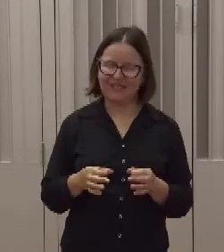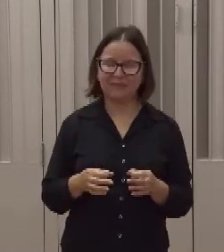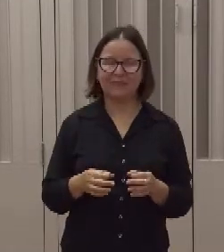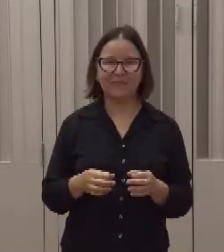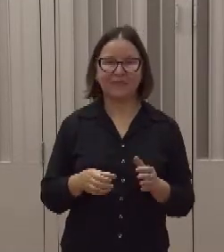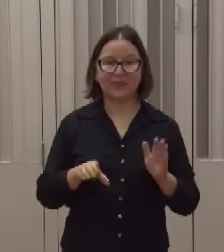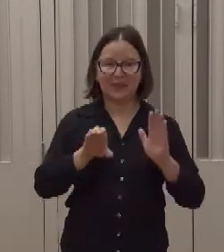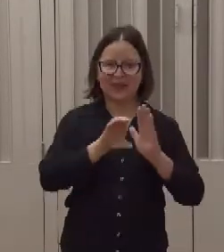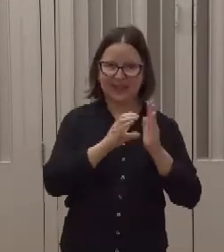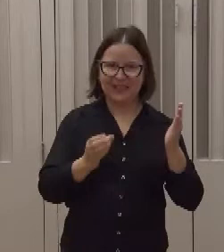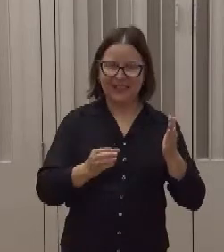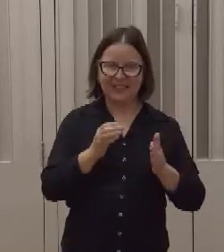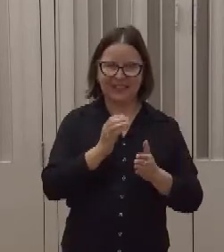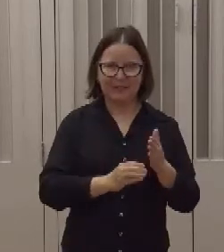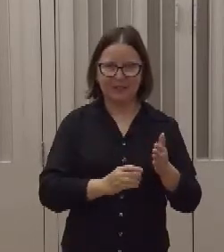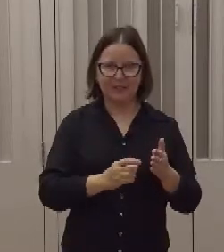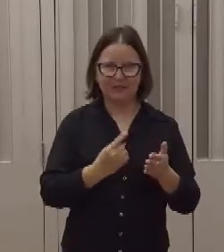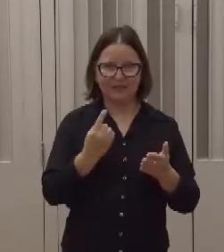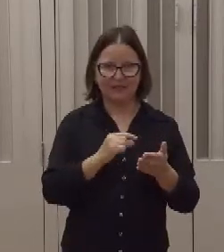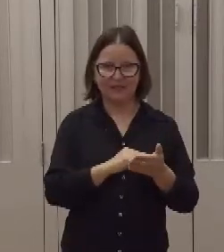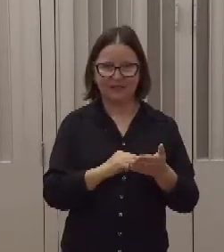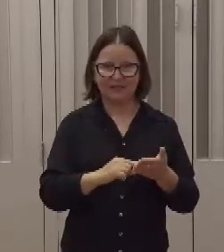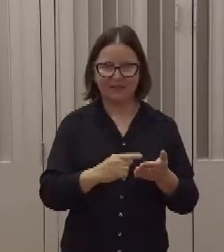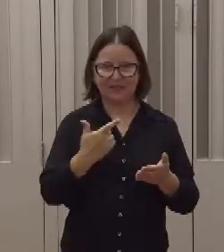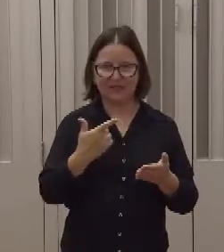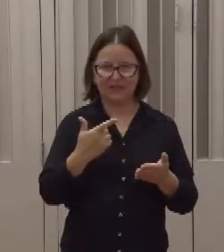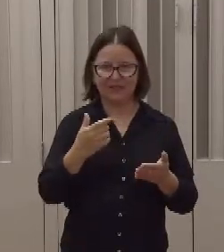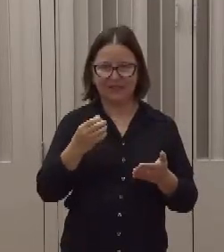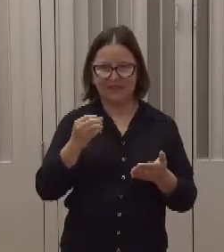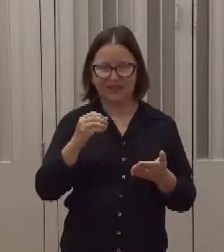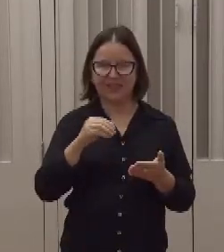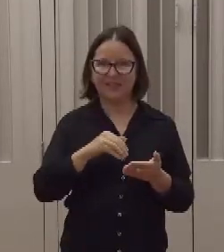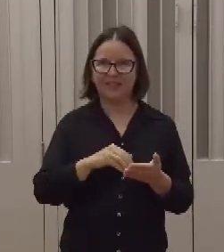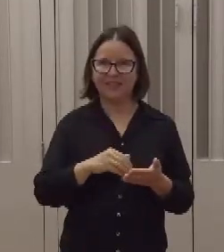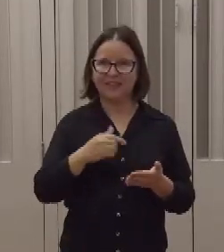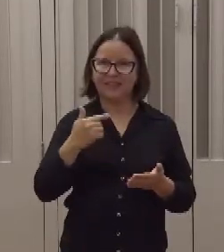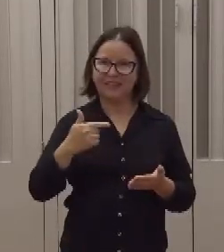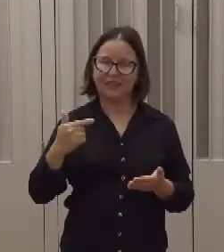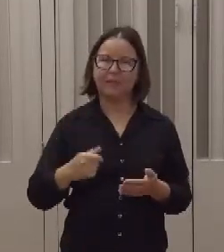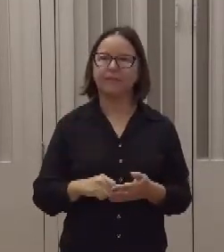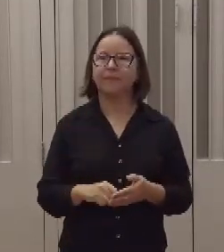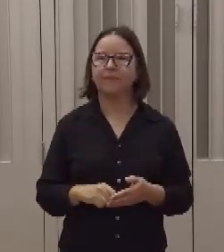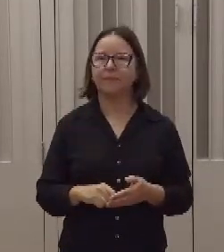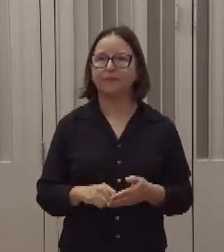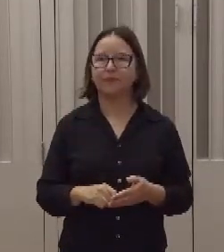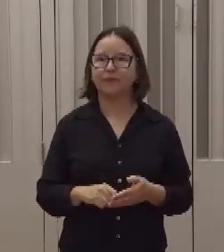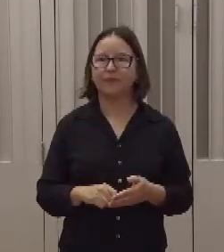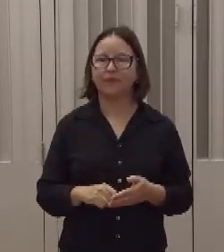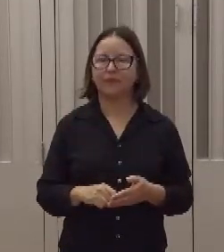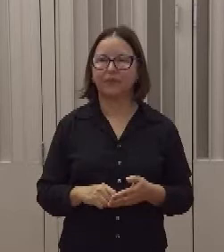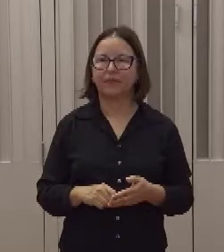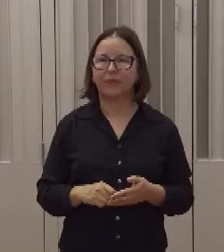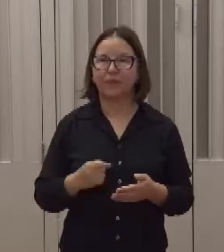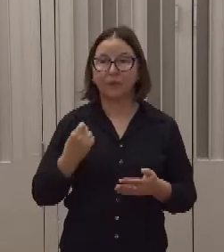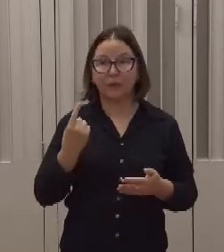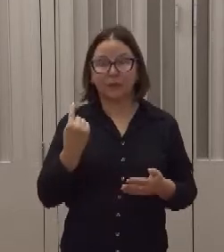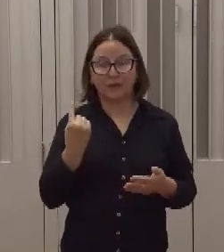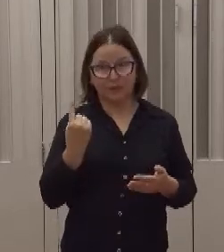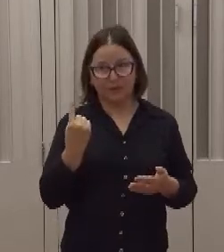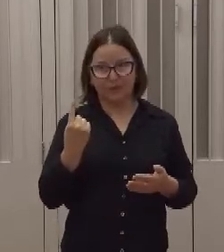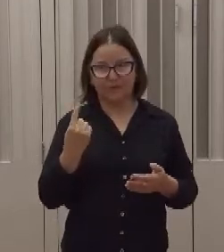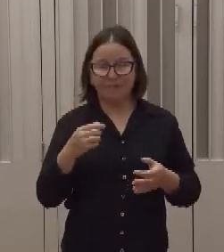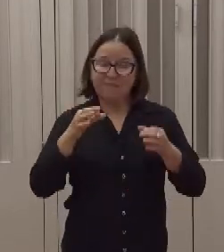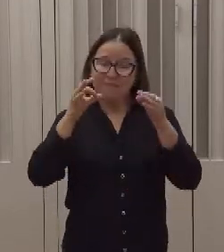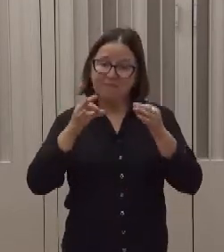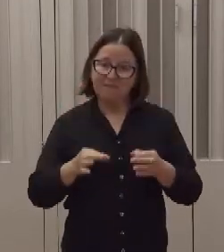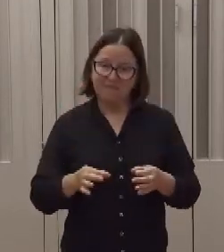Colossenses 1:20-22. O único e perfeito mediador entre céu e terra, entre